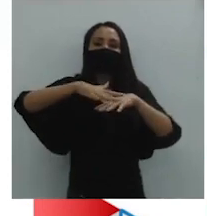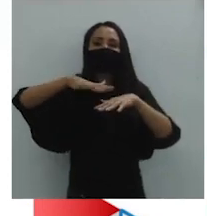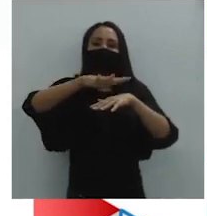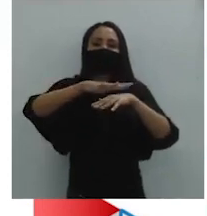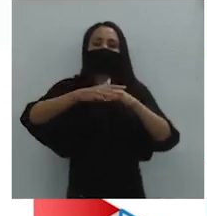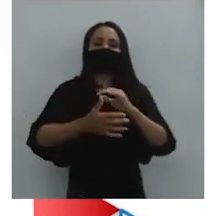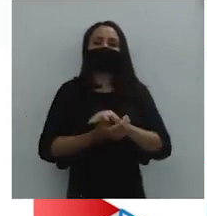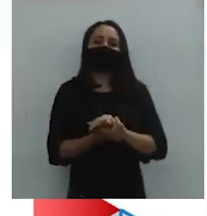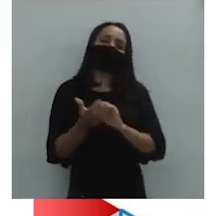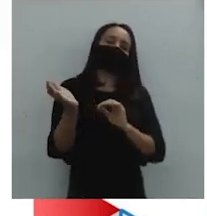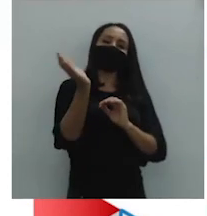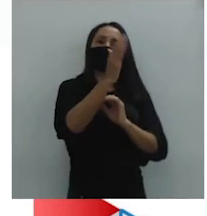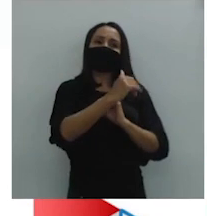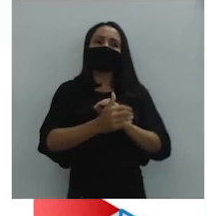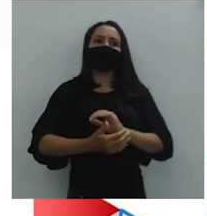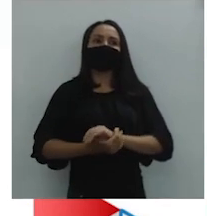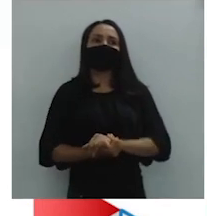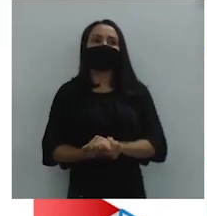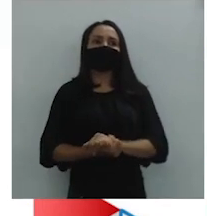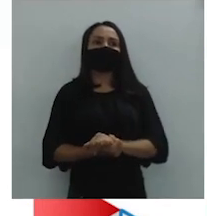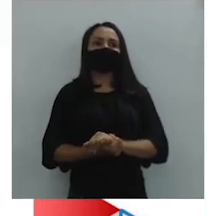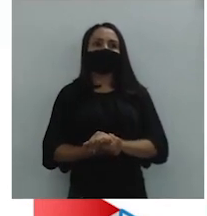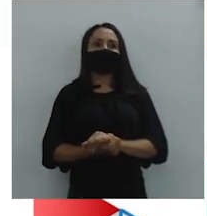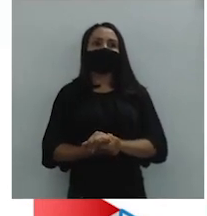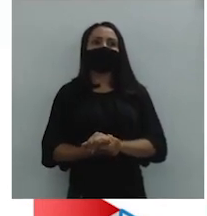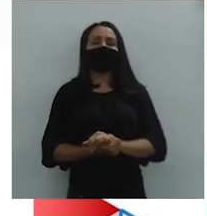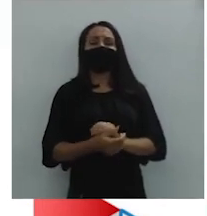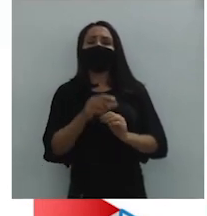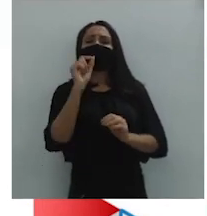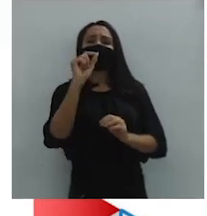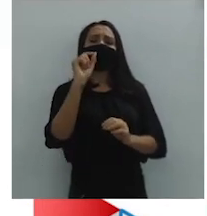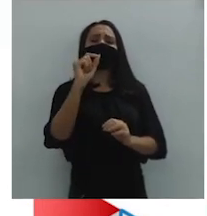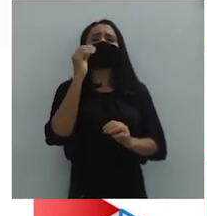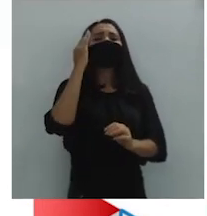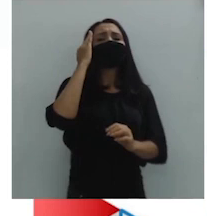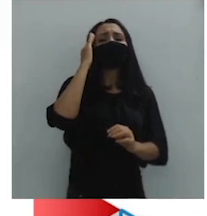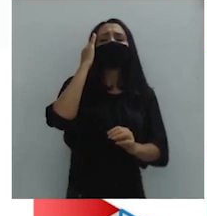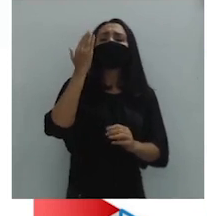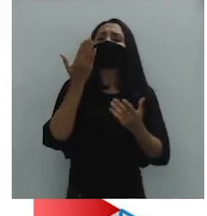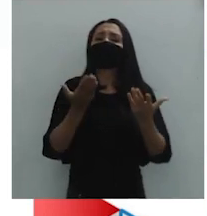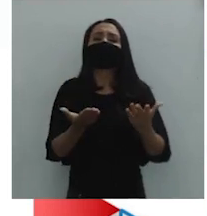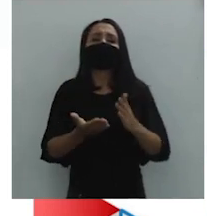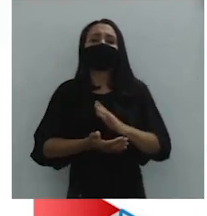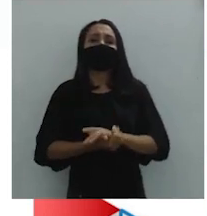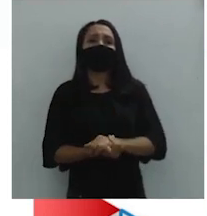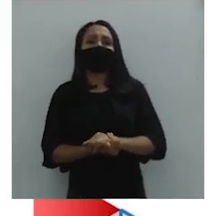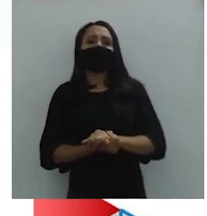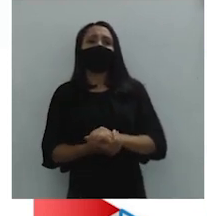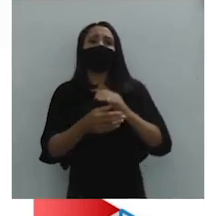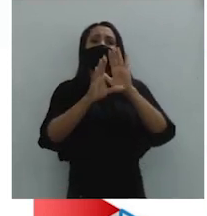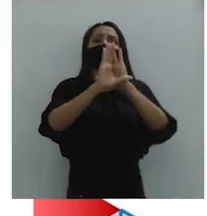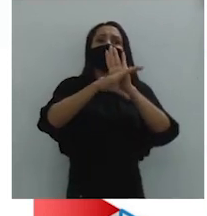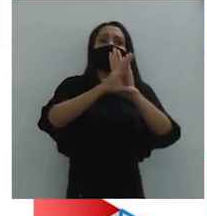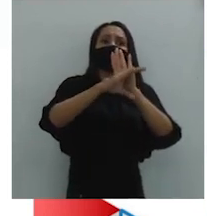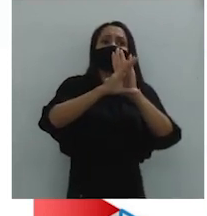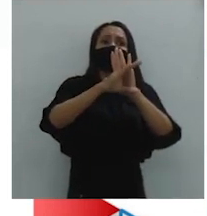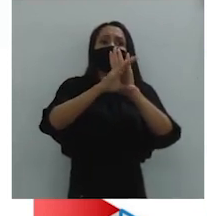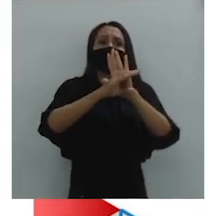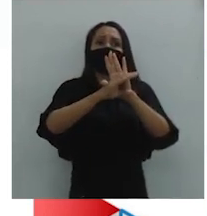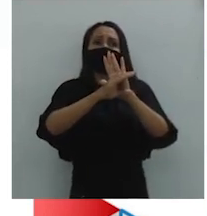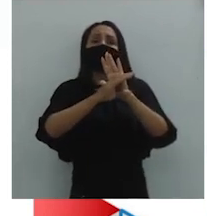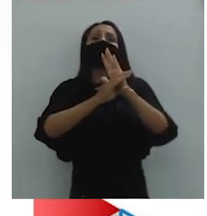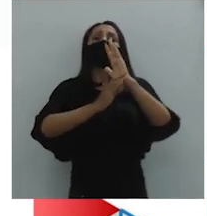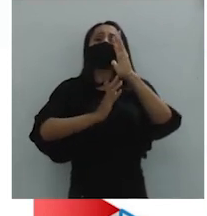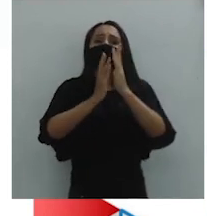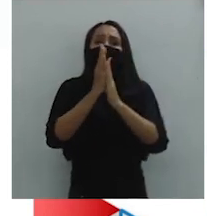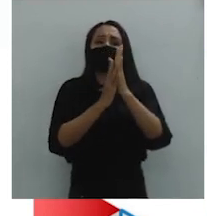espacial. Vamos trabalhar todos eles. O que se entende, certo, como conceito de dinâmica